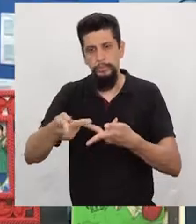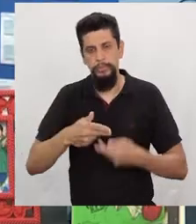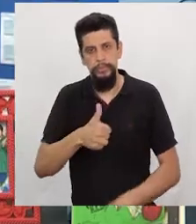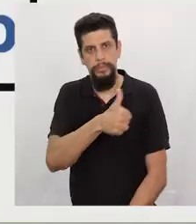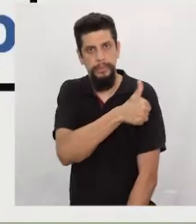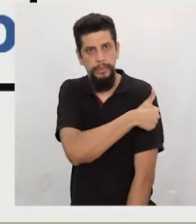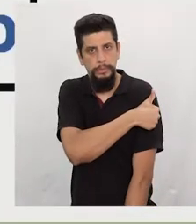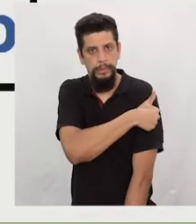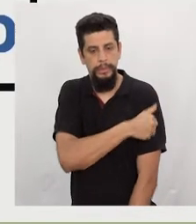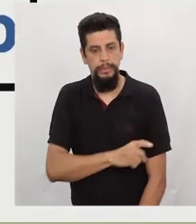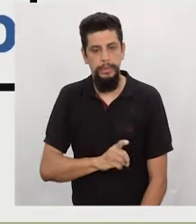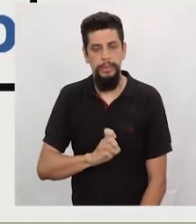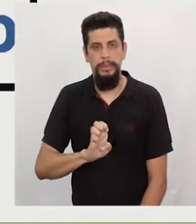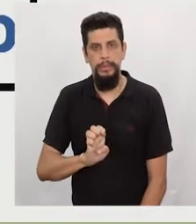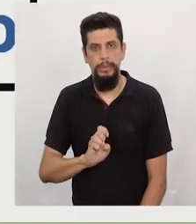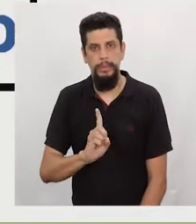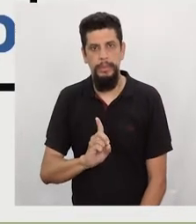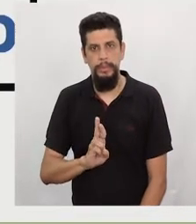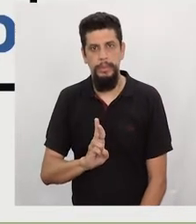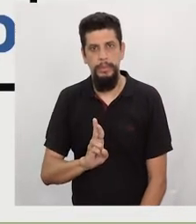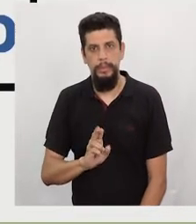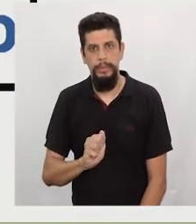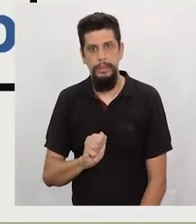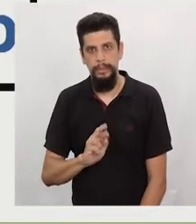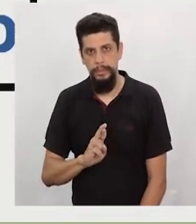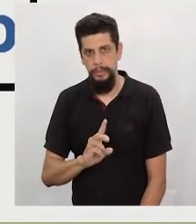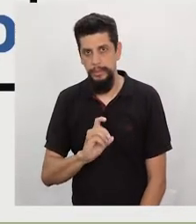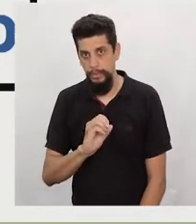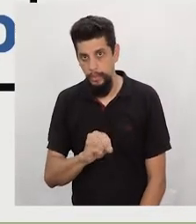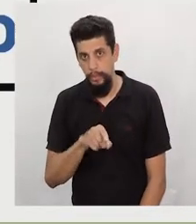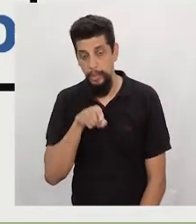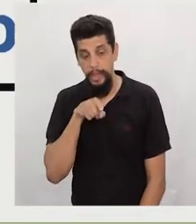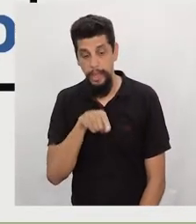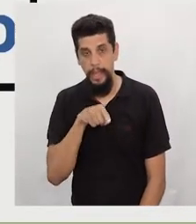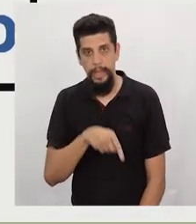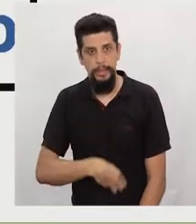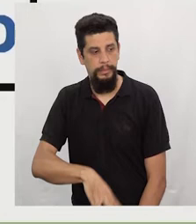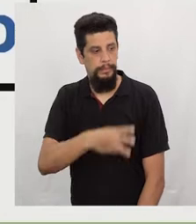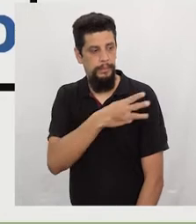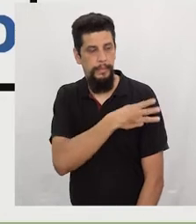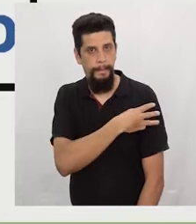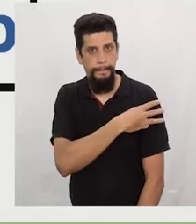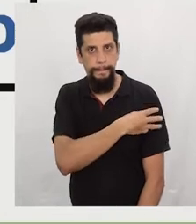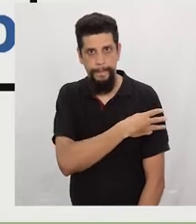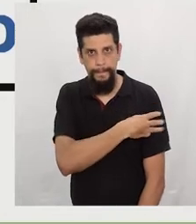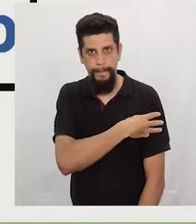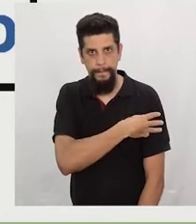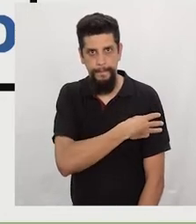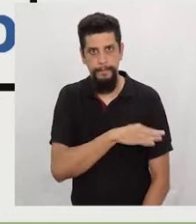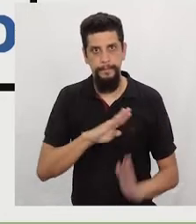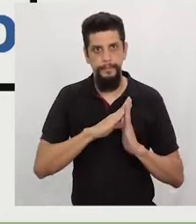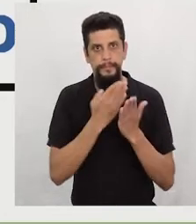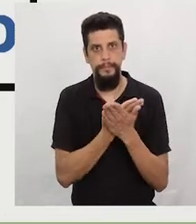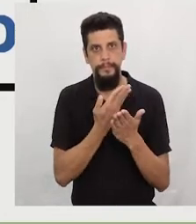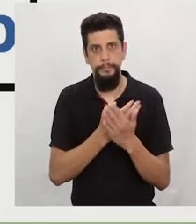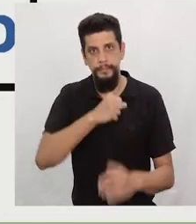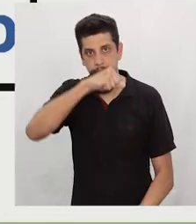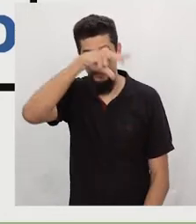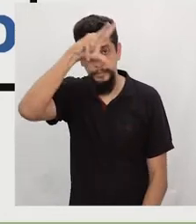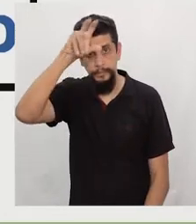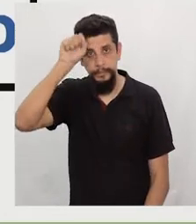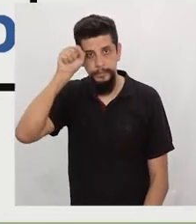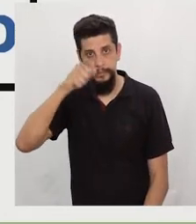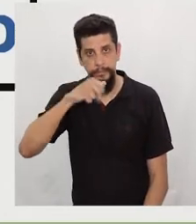estudante Eduardo Marcos Patucci de Oliveira. Ele que é do terceiro ano da Escola